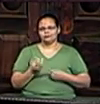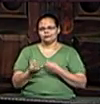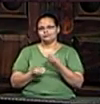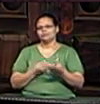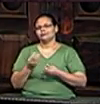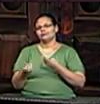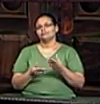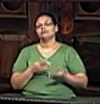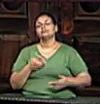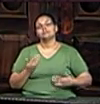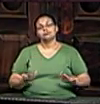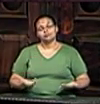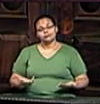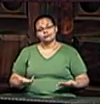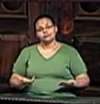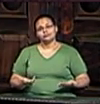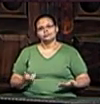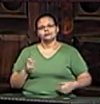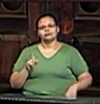Inclusive,